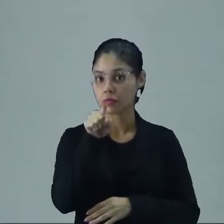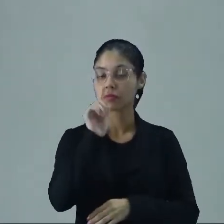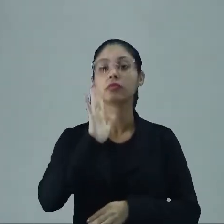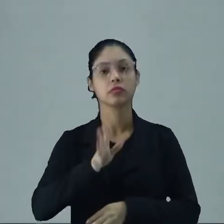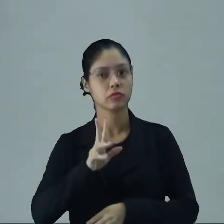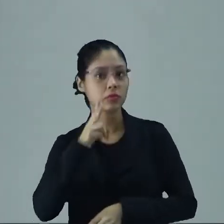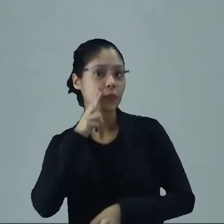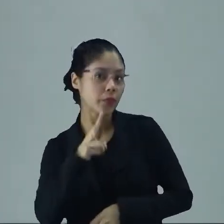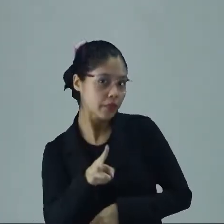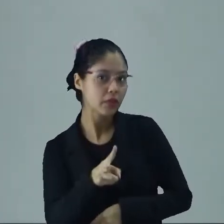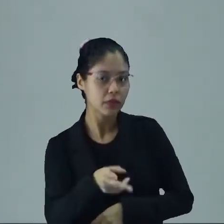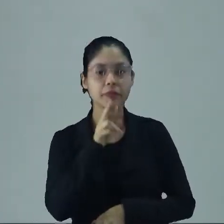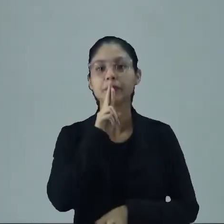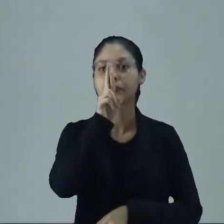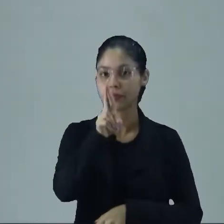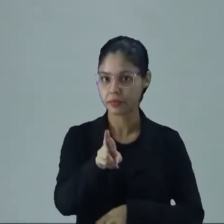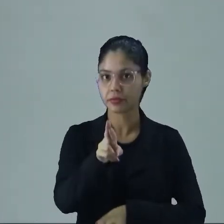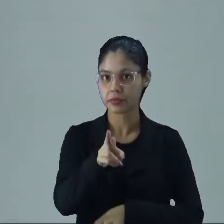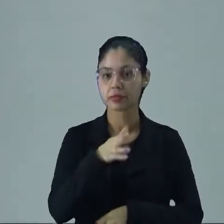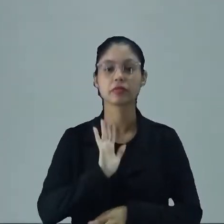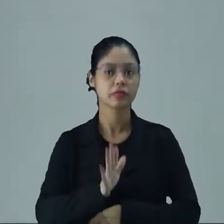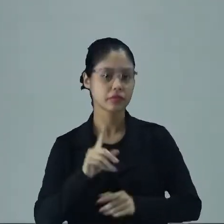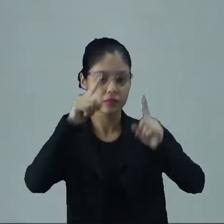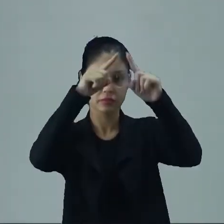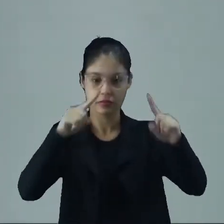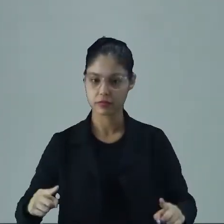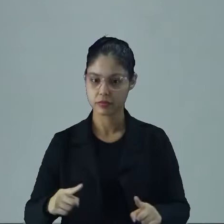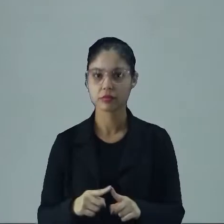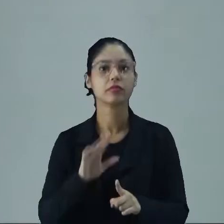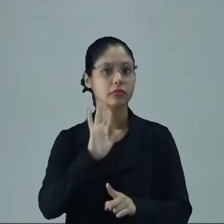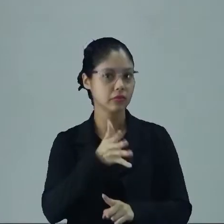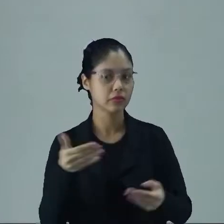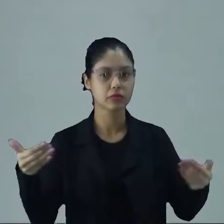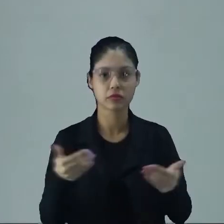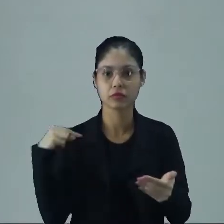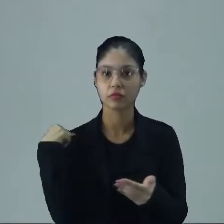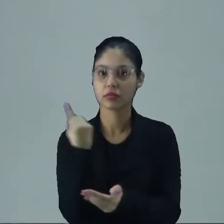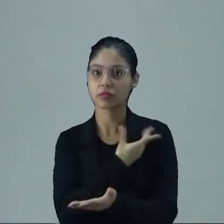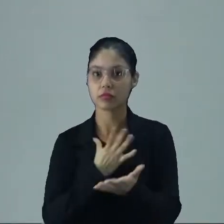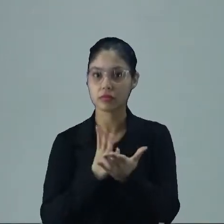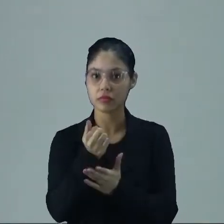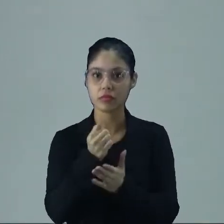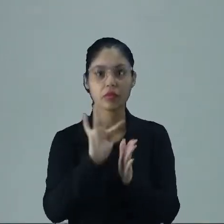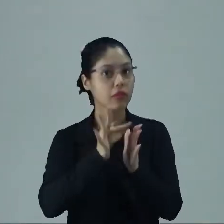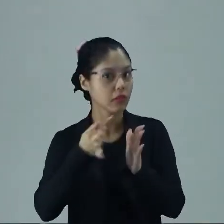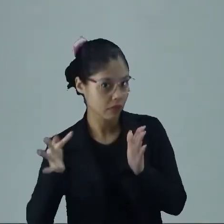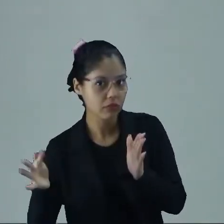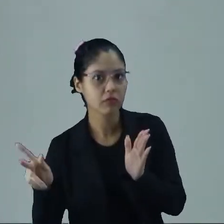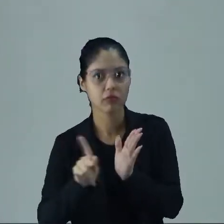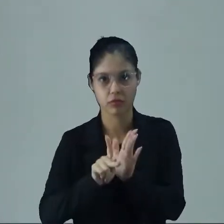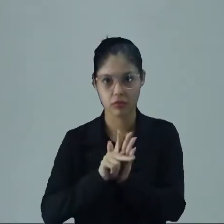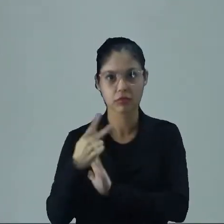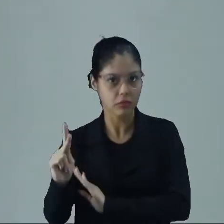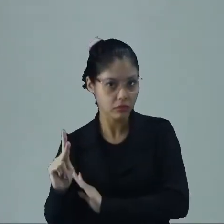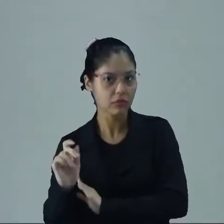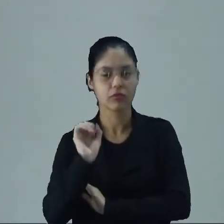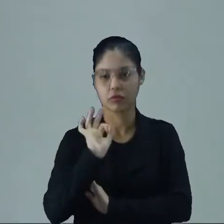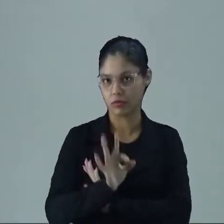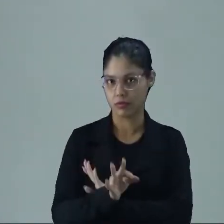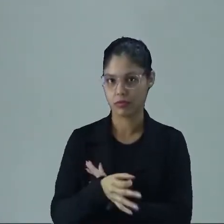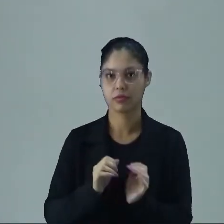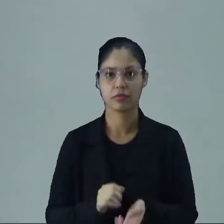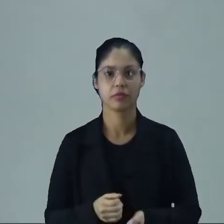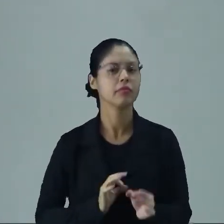já viu a questão dos cálculos trigonométricos no triângulo retângulo. Hoje a gente vai abordar as funções trigonométricas, certo? E